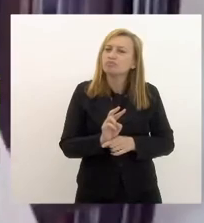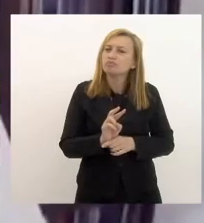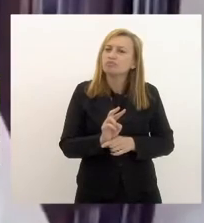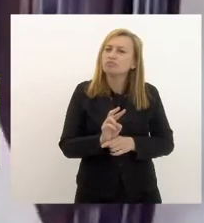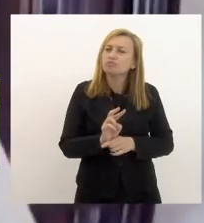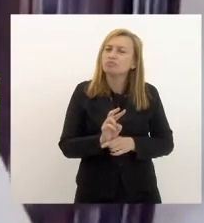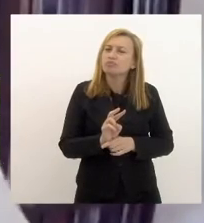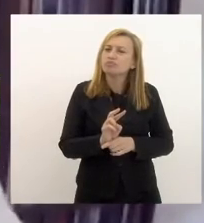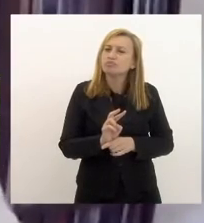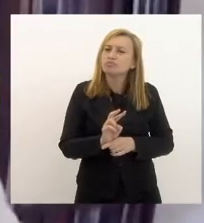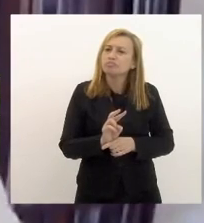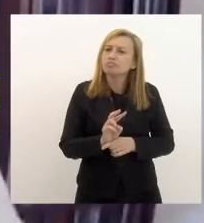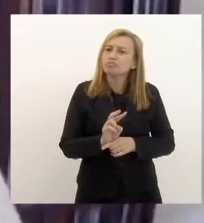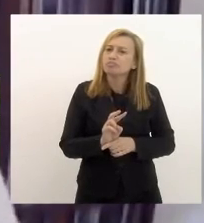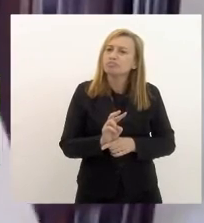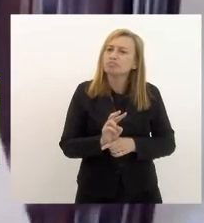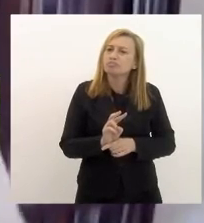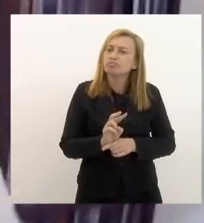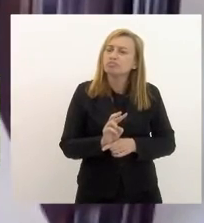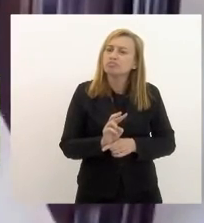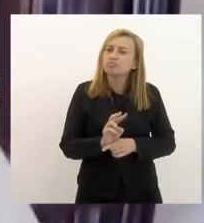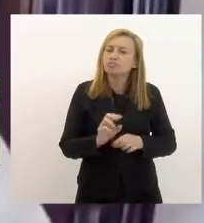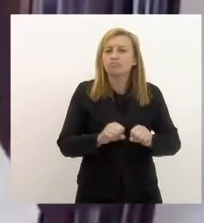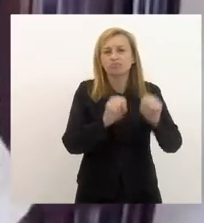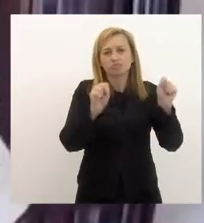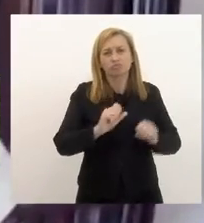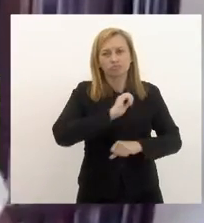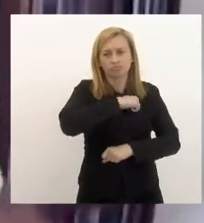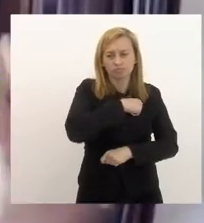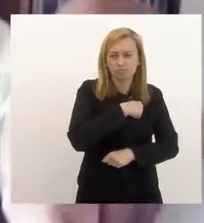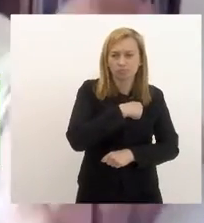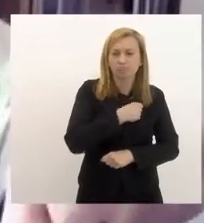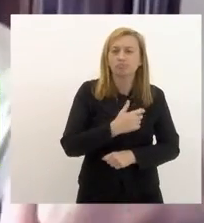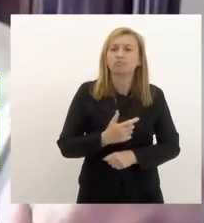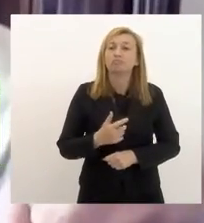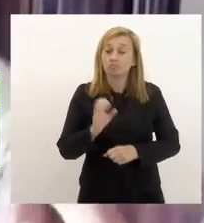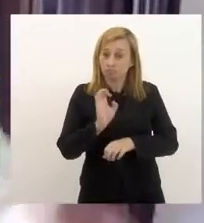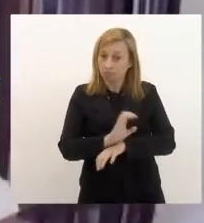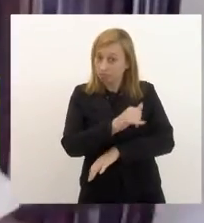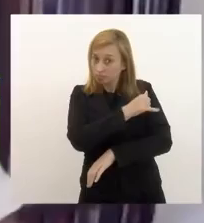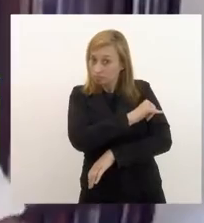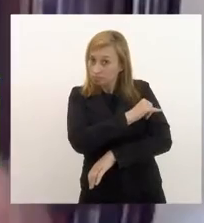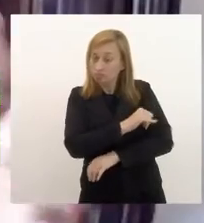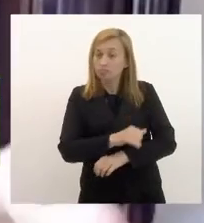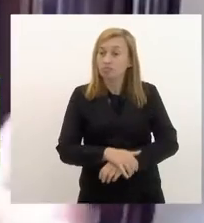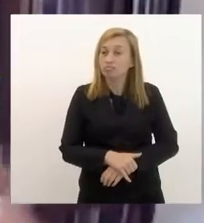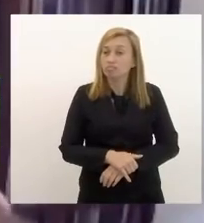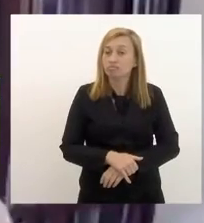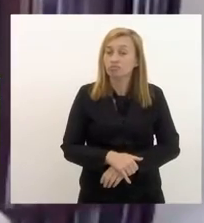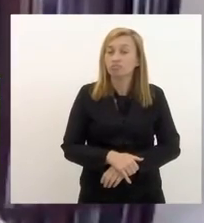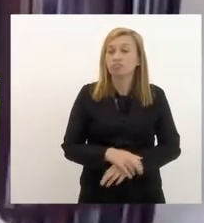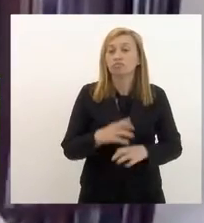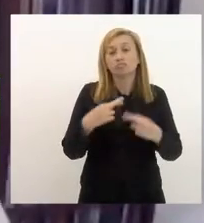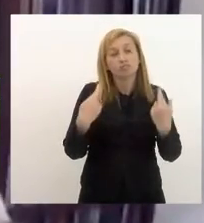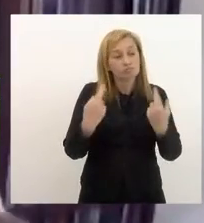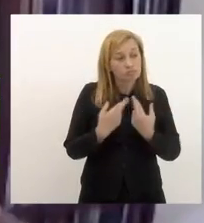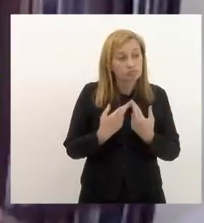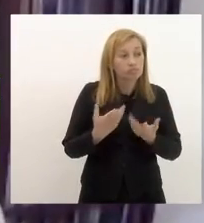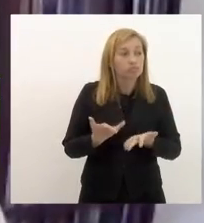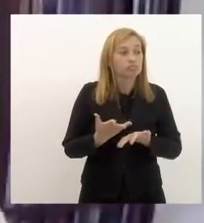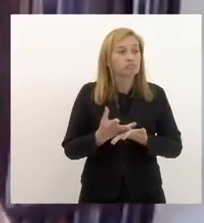e o balde para a profissão do Estados Unidos o mesmo então a reunião o